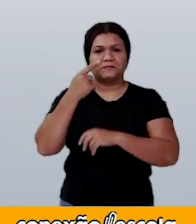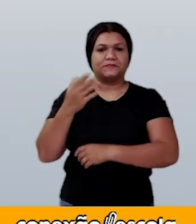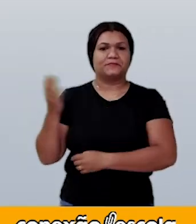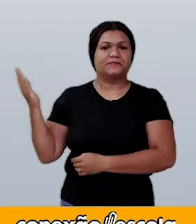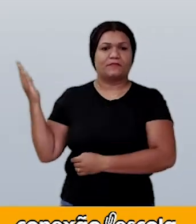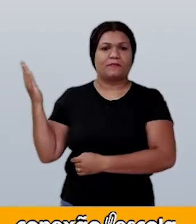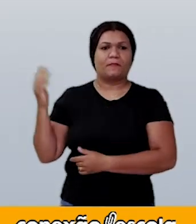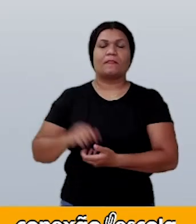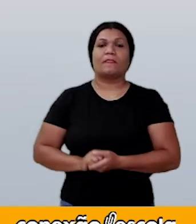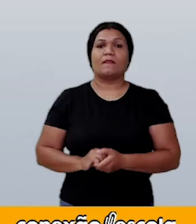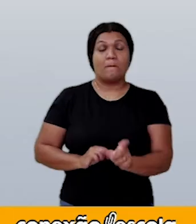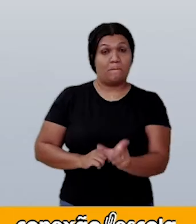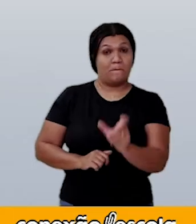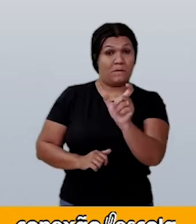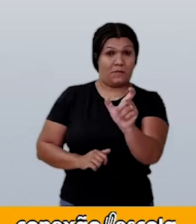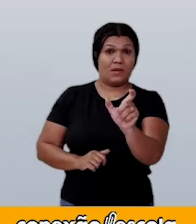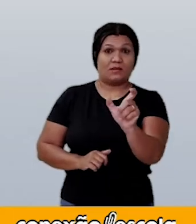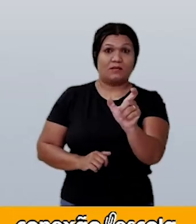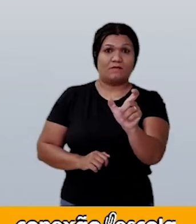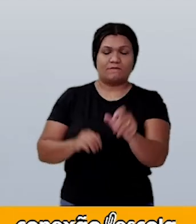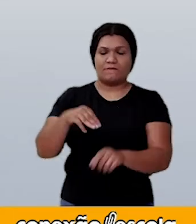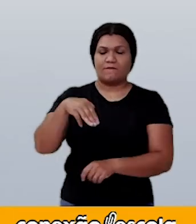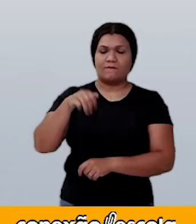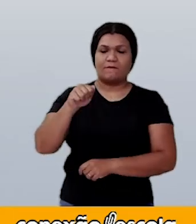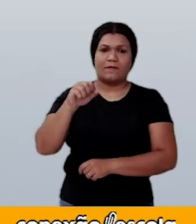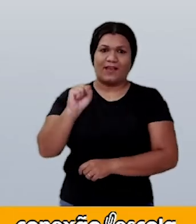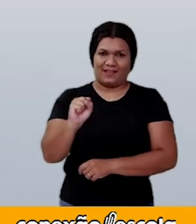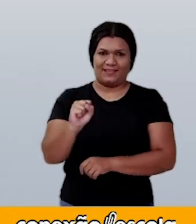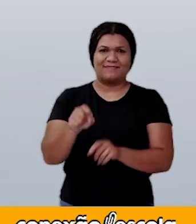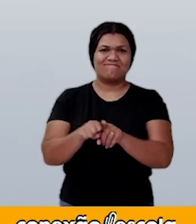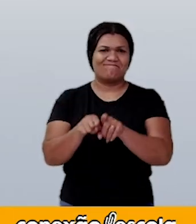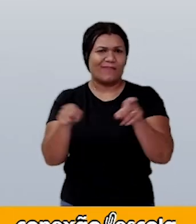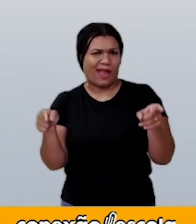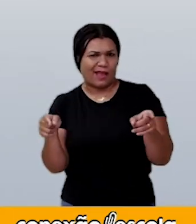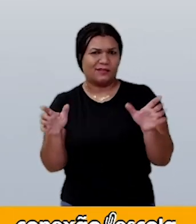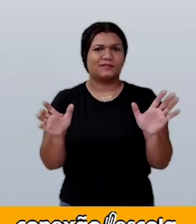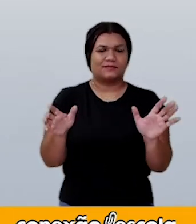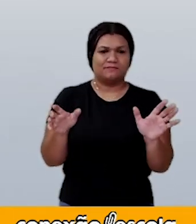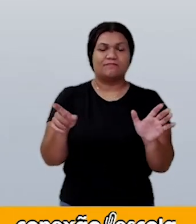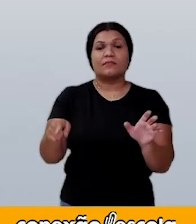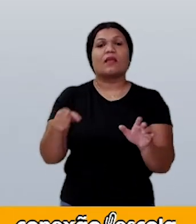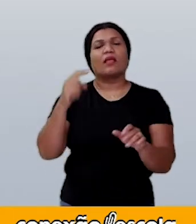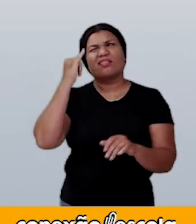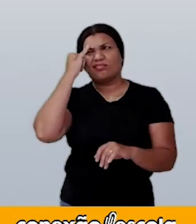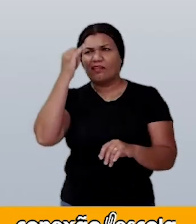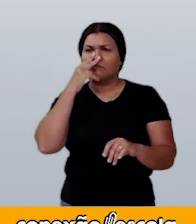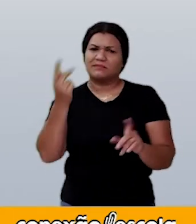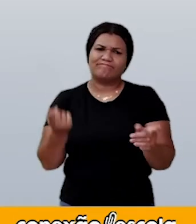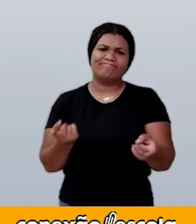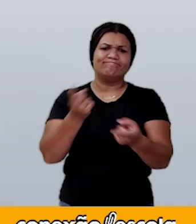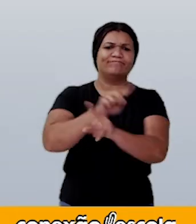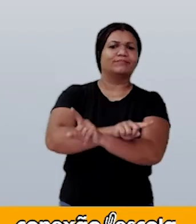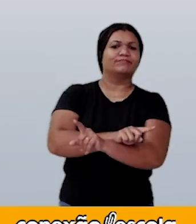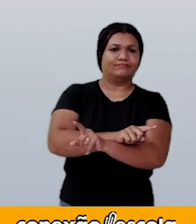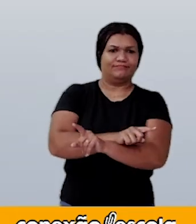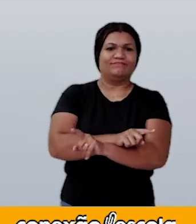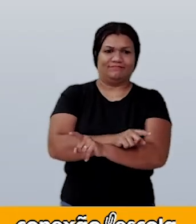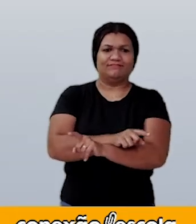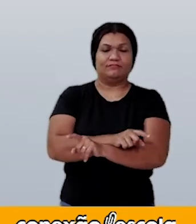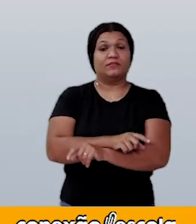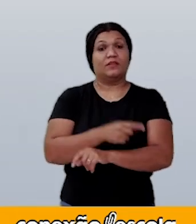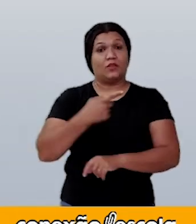termo mas, o conectivo mas, que traz aquela ideia de oposição, em que